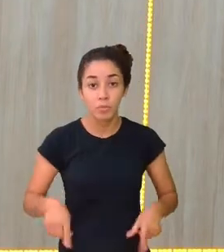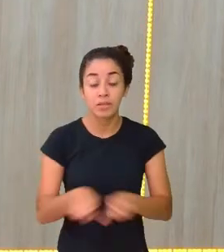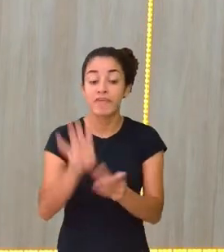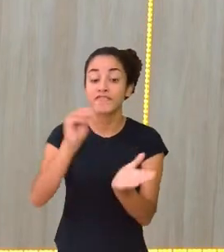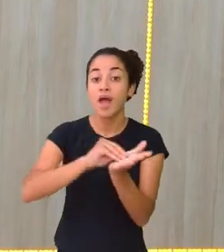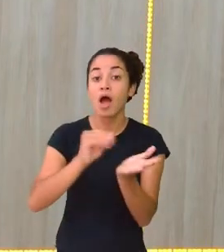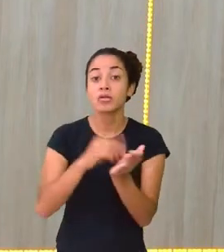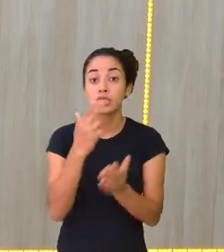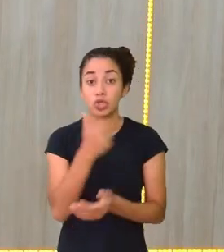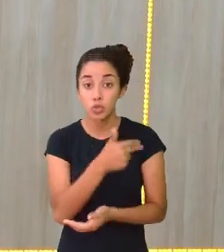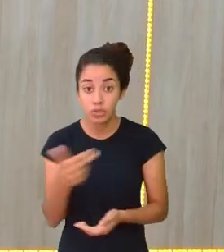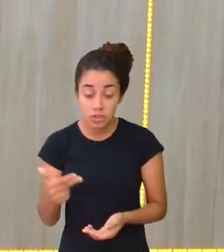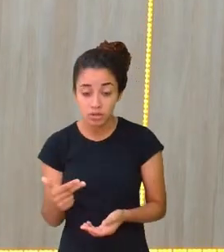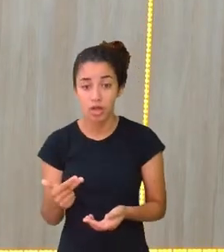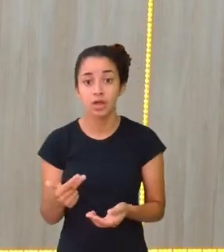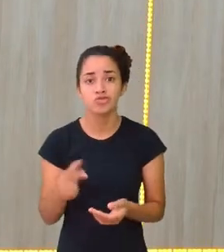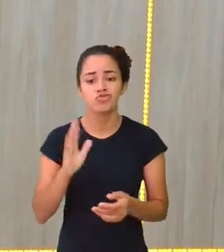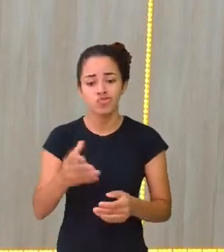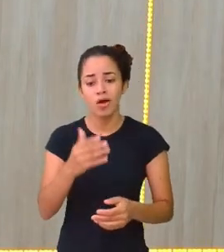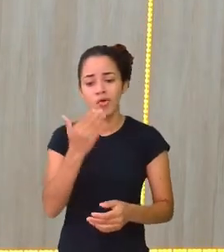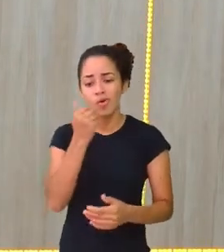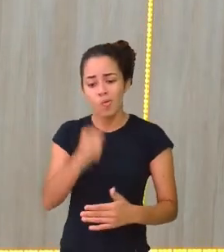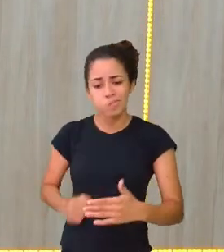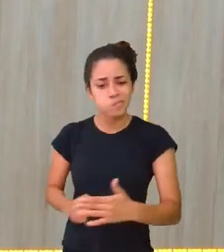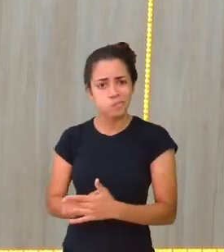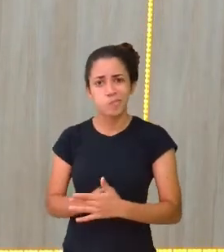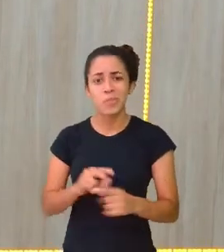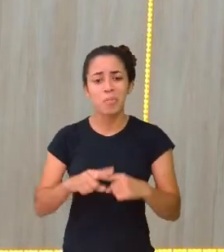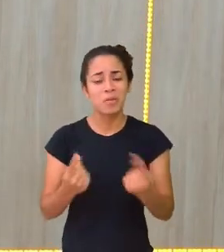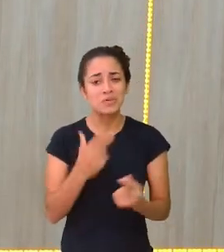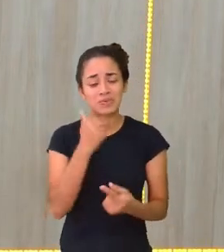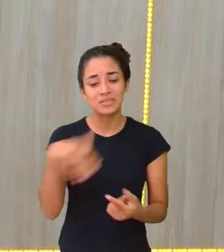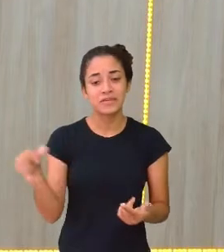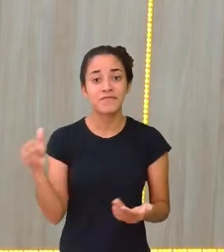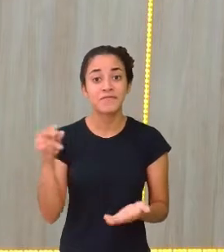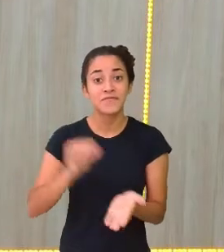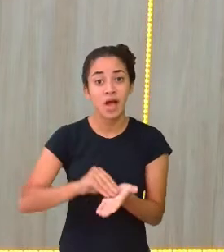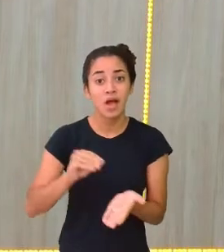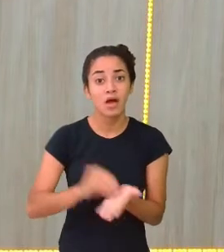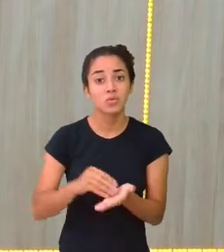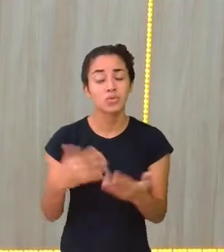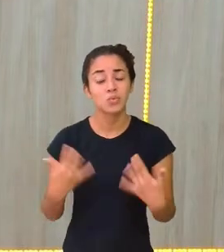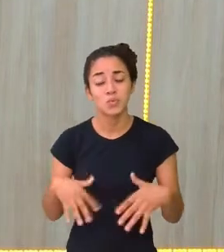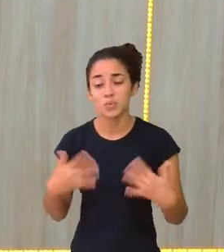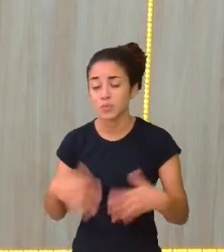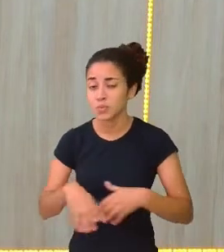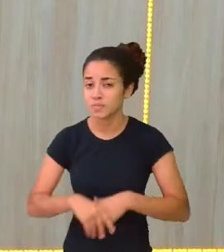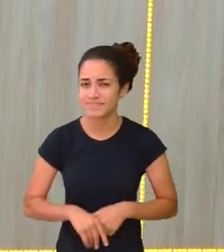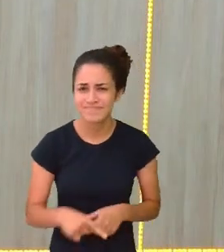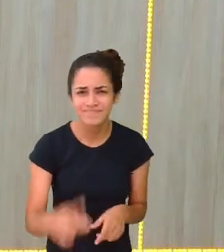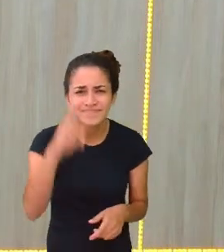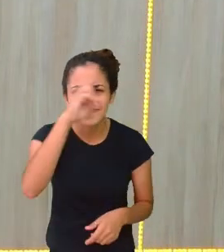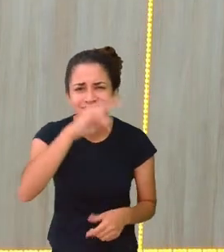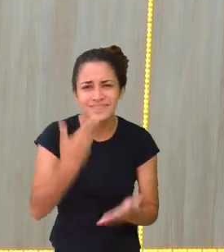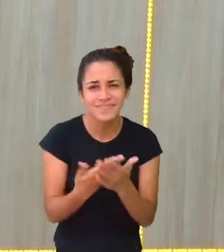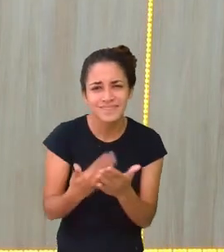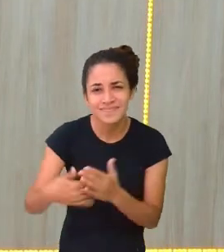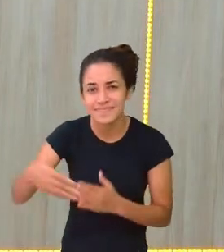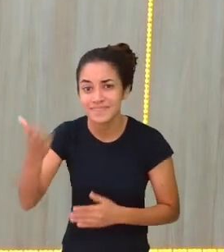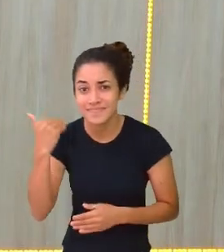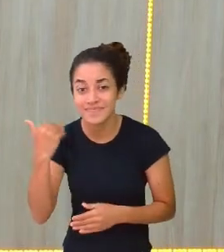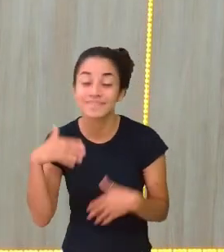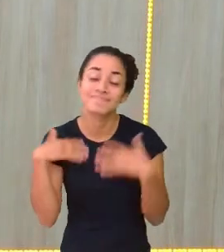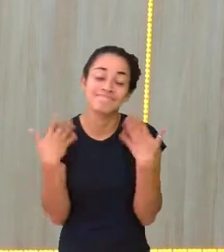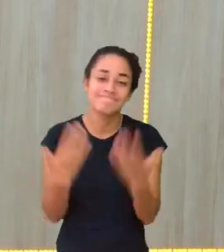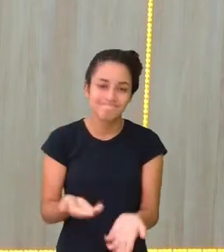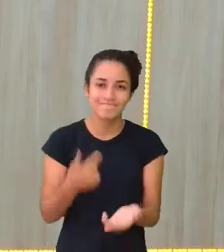indivíduo de barriga cheia. Vejam com cuidado os exemplos que eu vou trazer. E aí, estão lembrados da aula passada? A aula